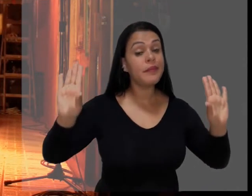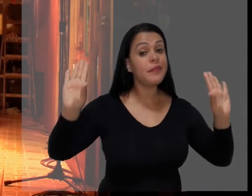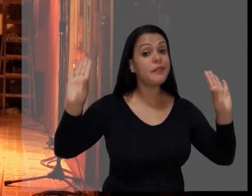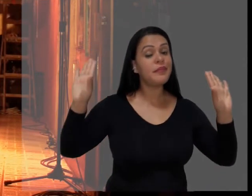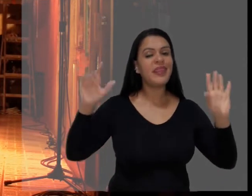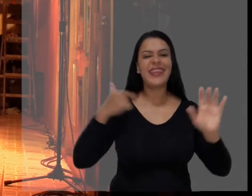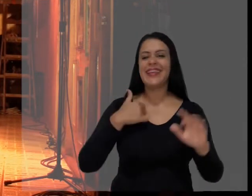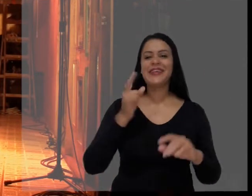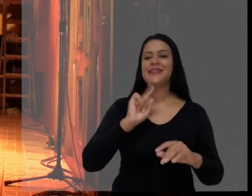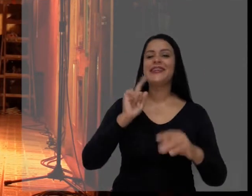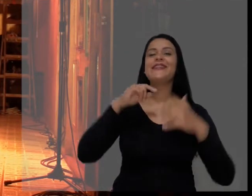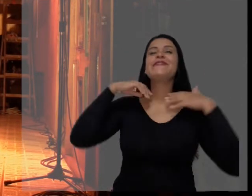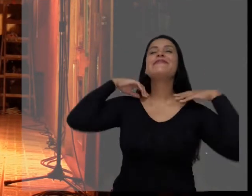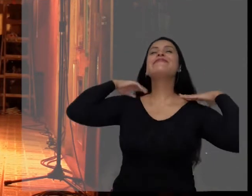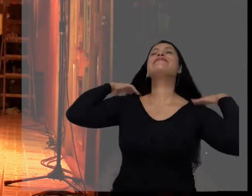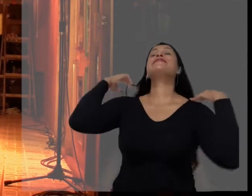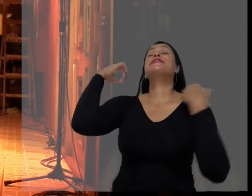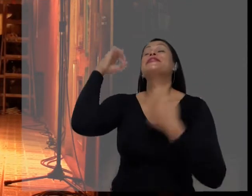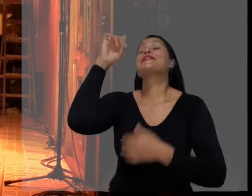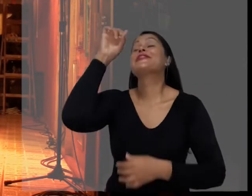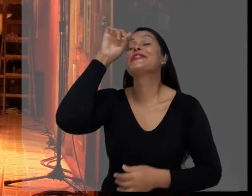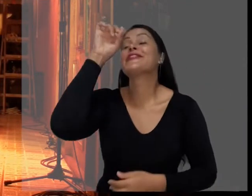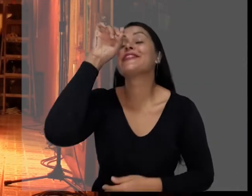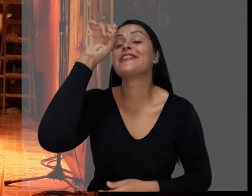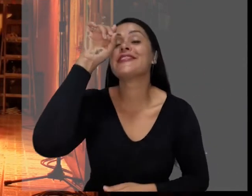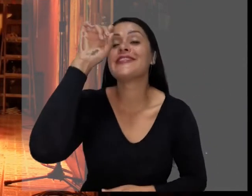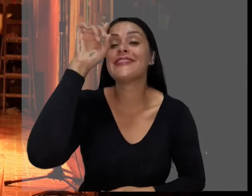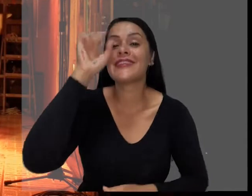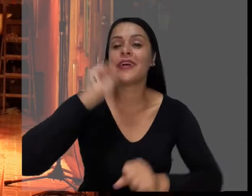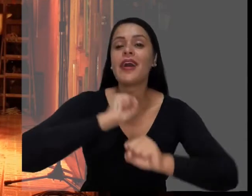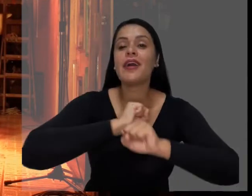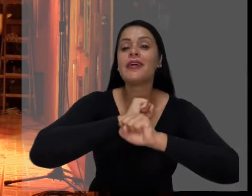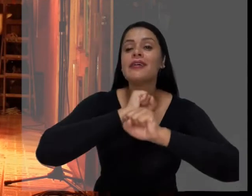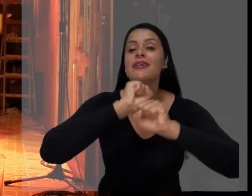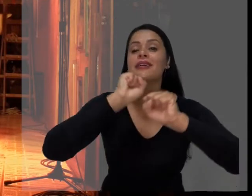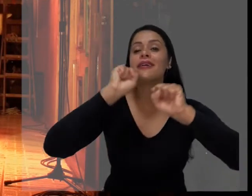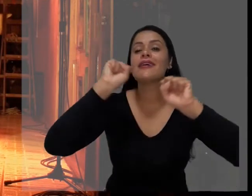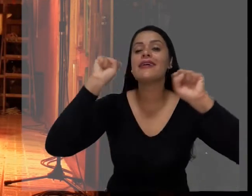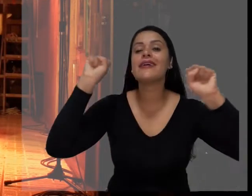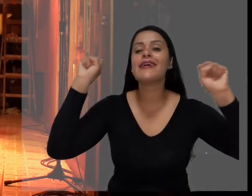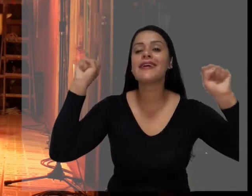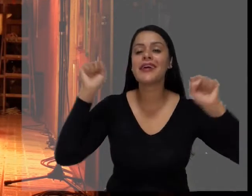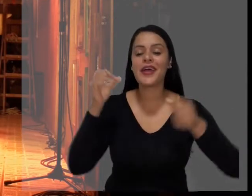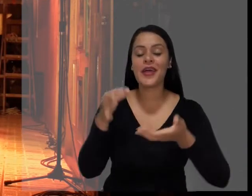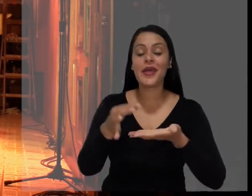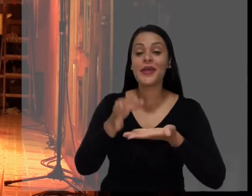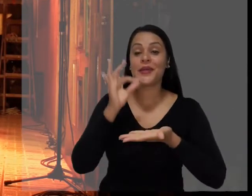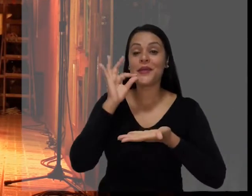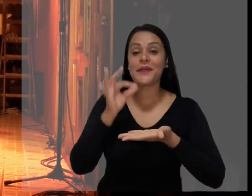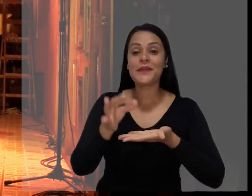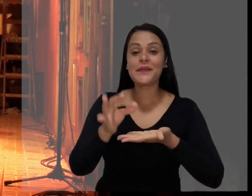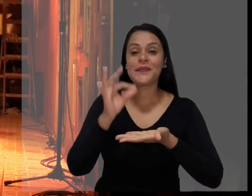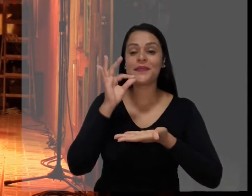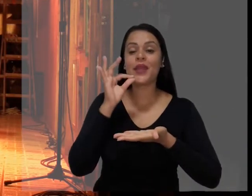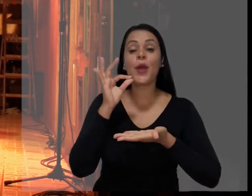Eu não. Todos os dias me levanto, tomo um café já pronto.